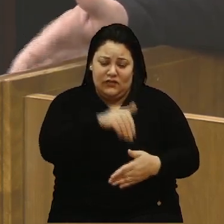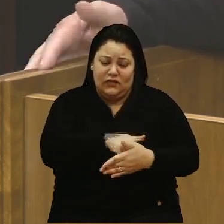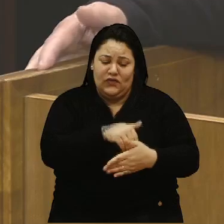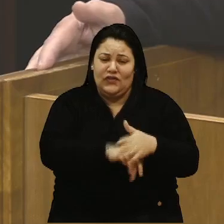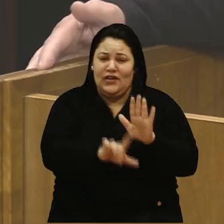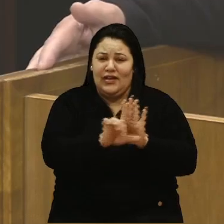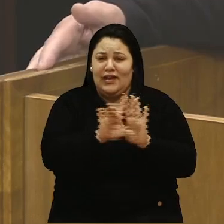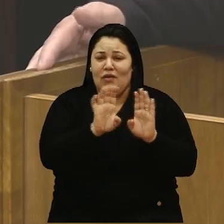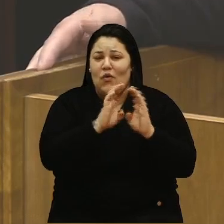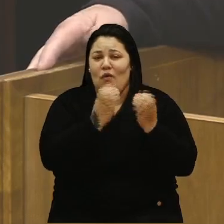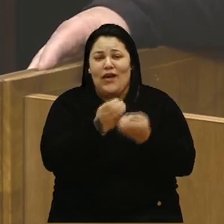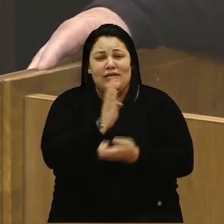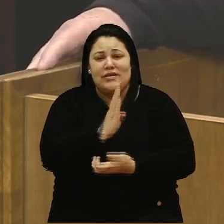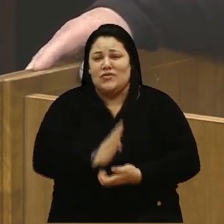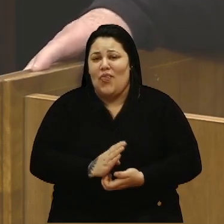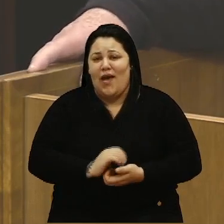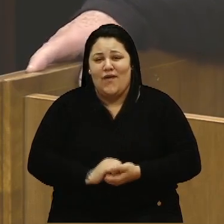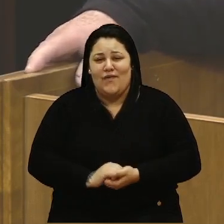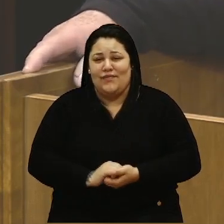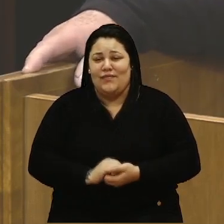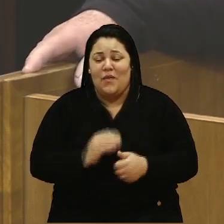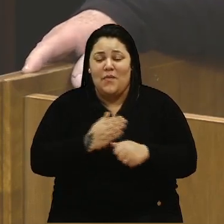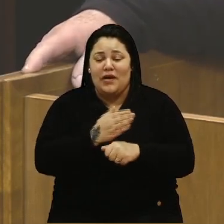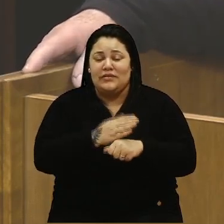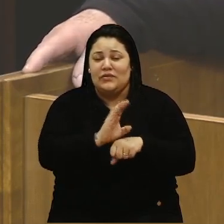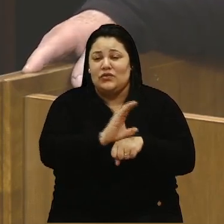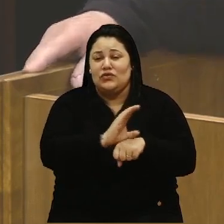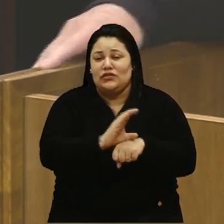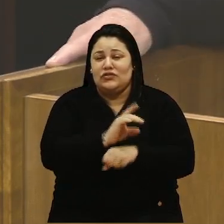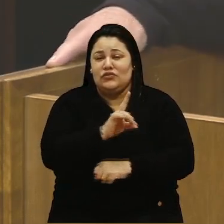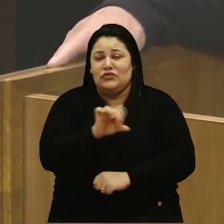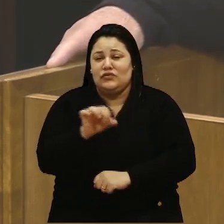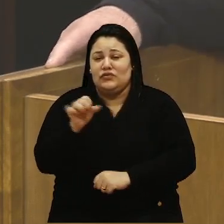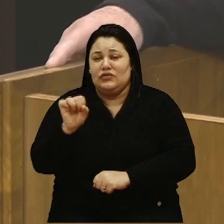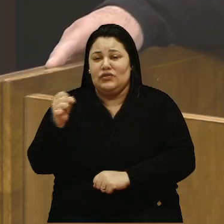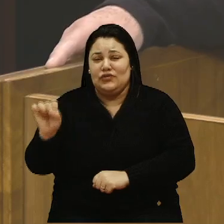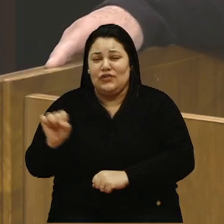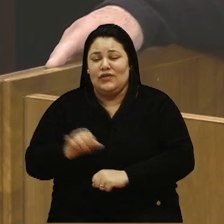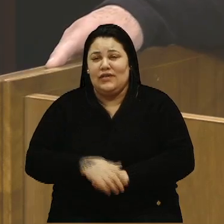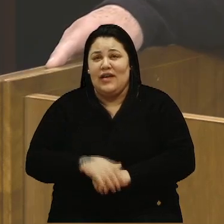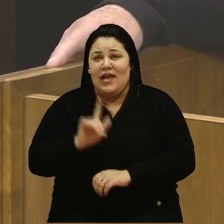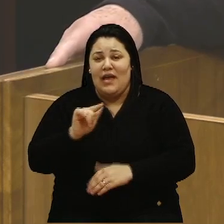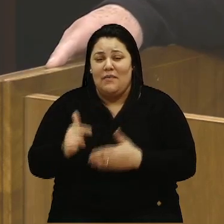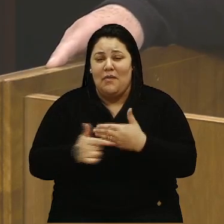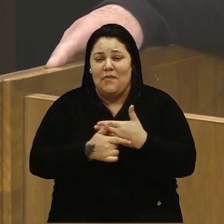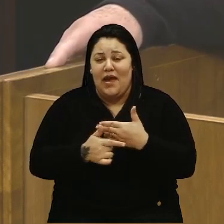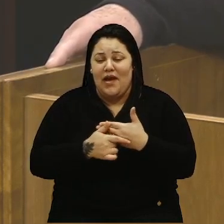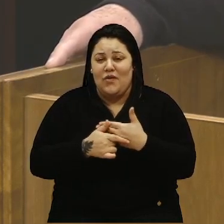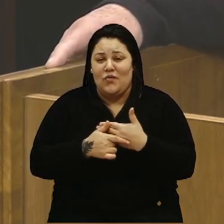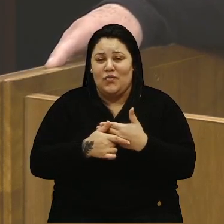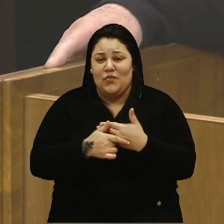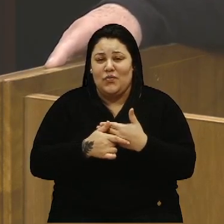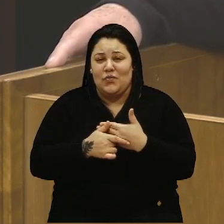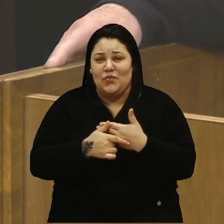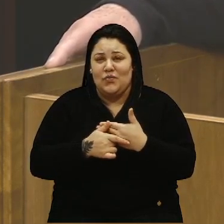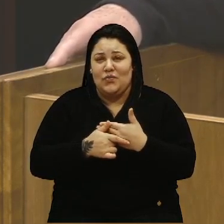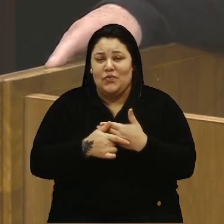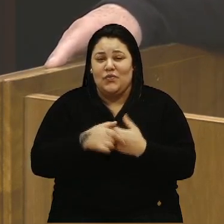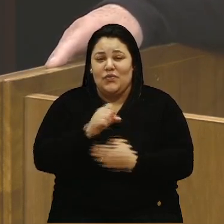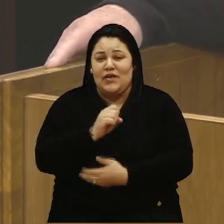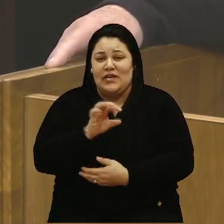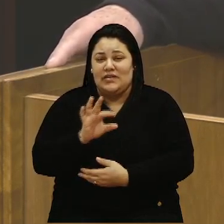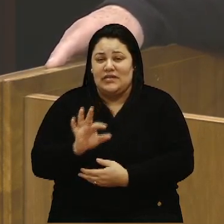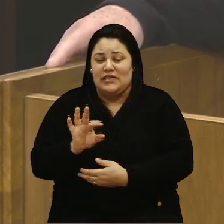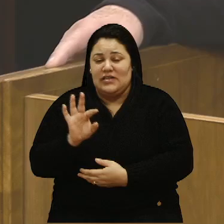Congresso Nacional. Está lá na Constituição de 88. É papel do Supremo. As suas decisões são